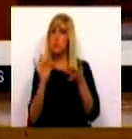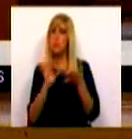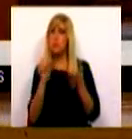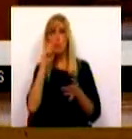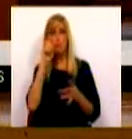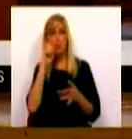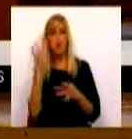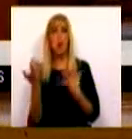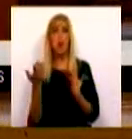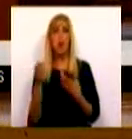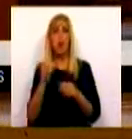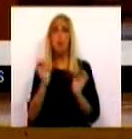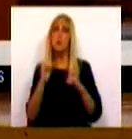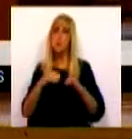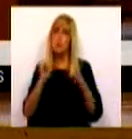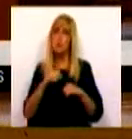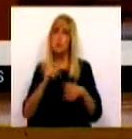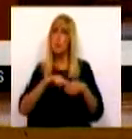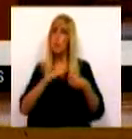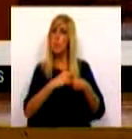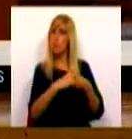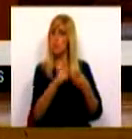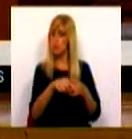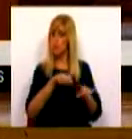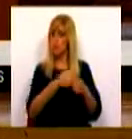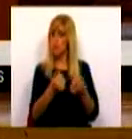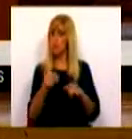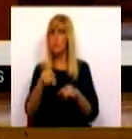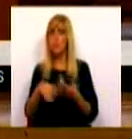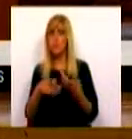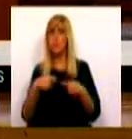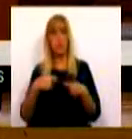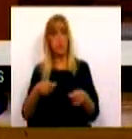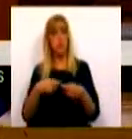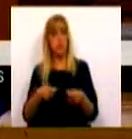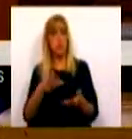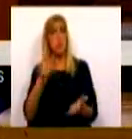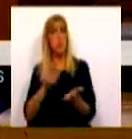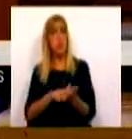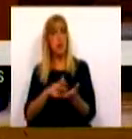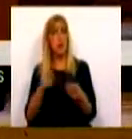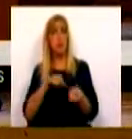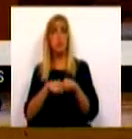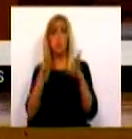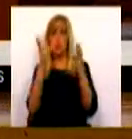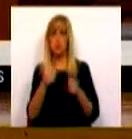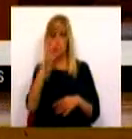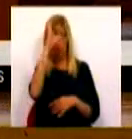preservar o entendimento com os partidos que aprovaram a investidura e a política orçamental deste